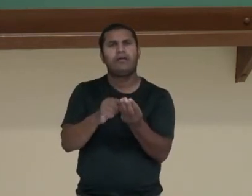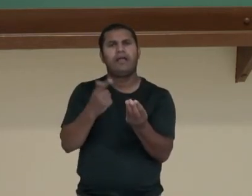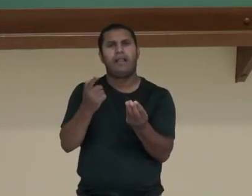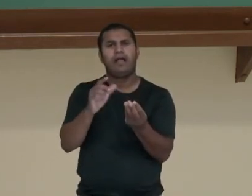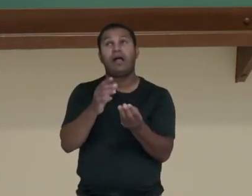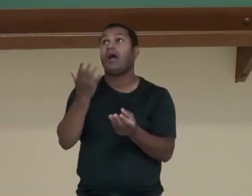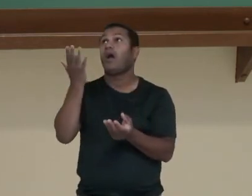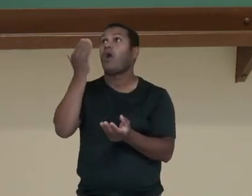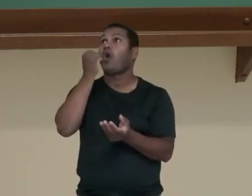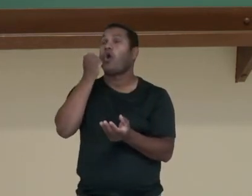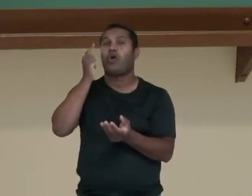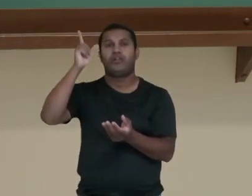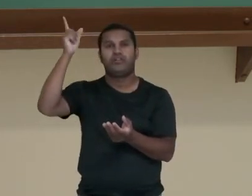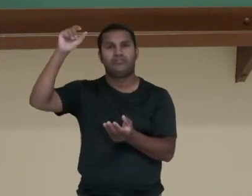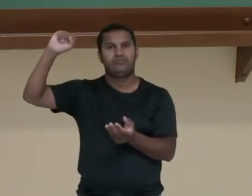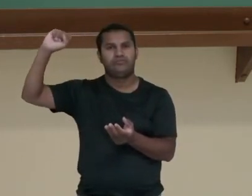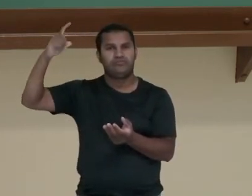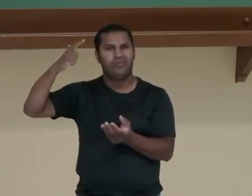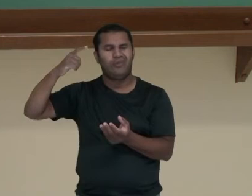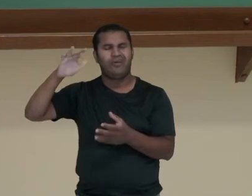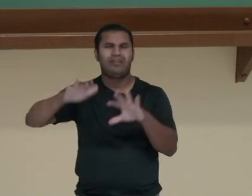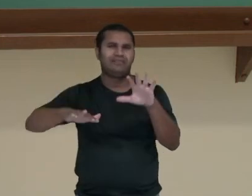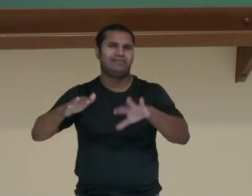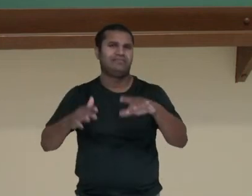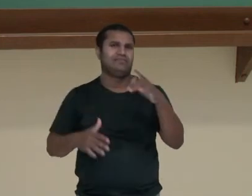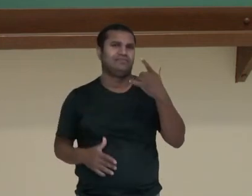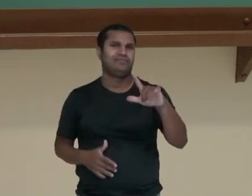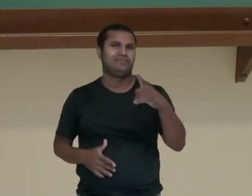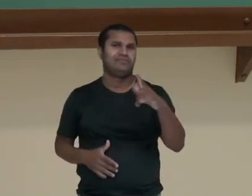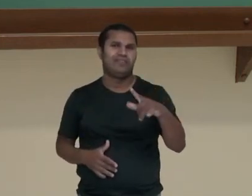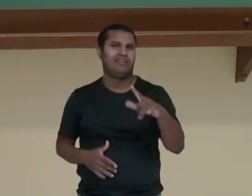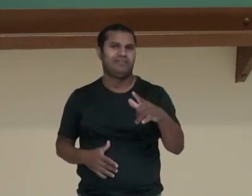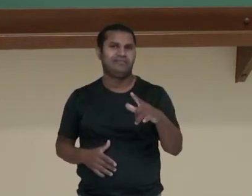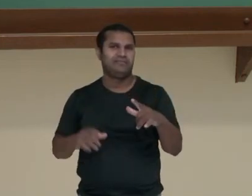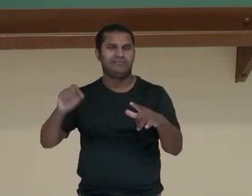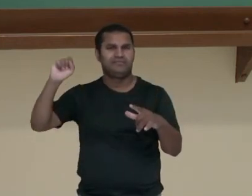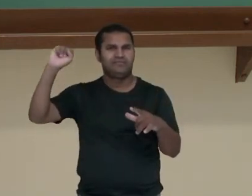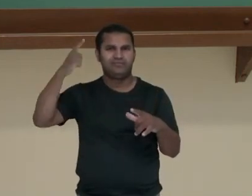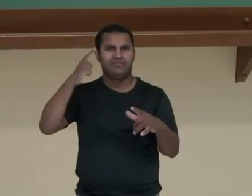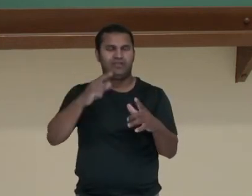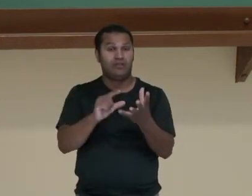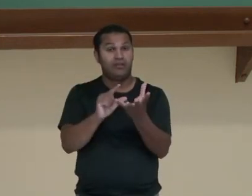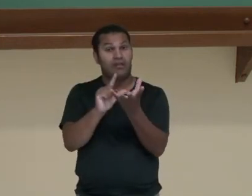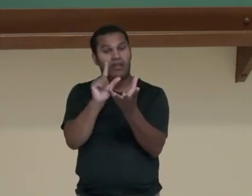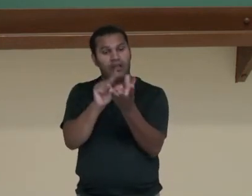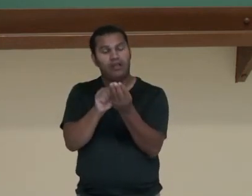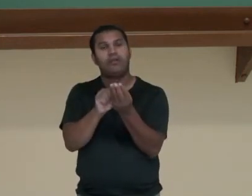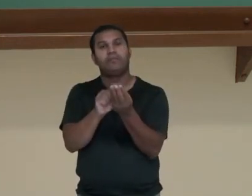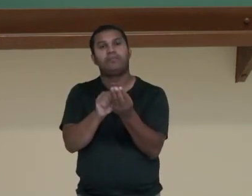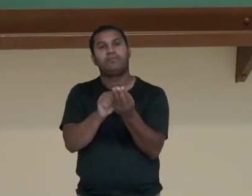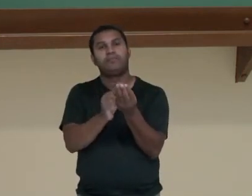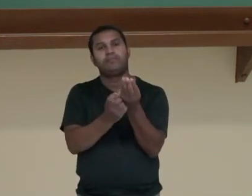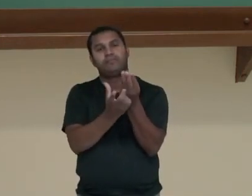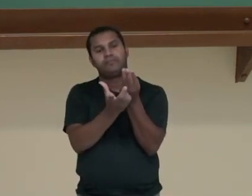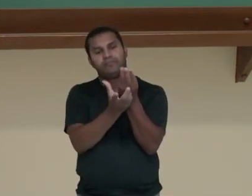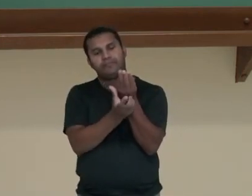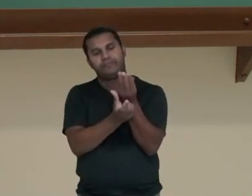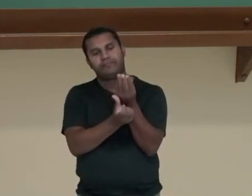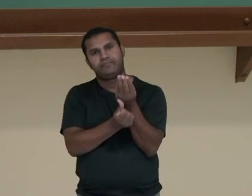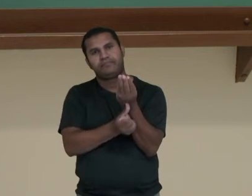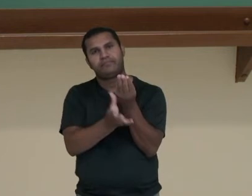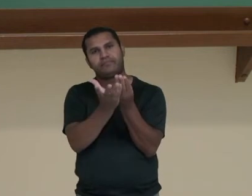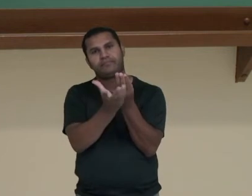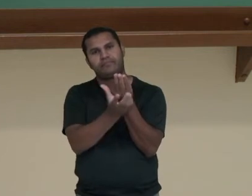nutrientes. Então ela precisa digerir esses seres vivos para pegar esses nutrientes. Mas se ela for plantada